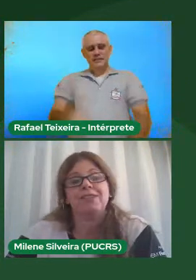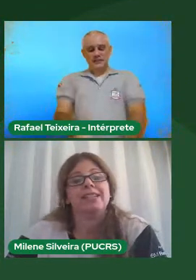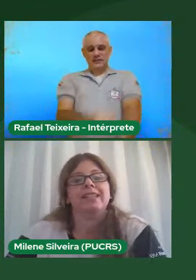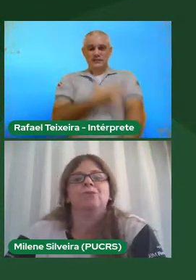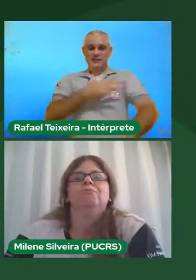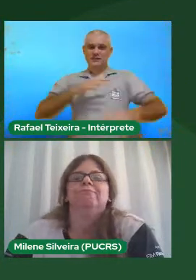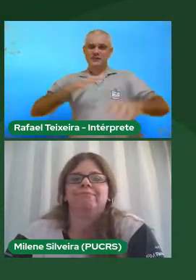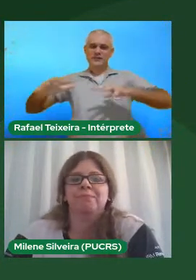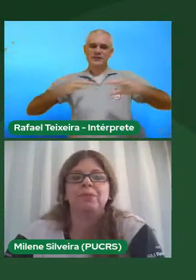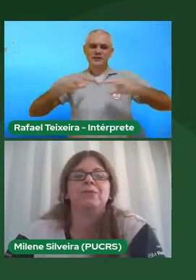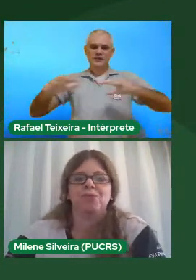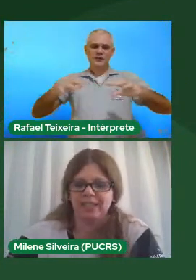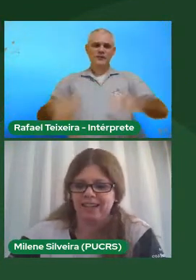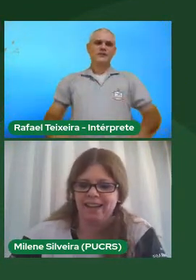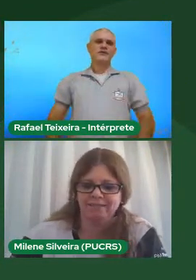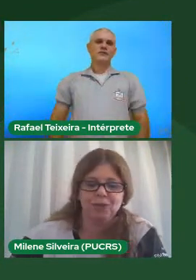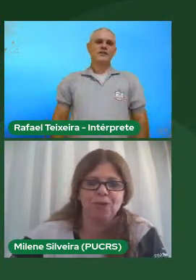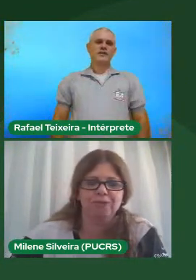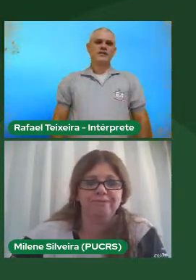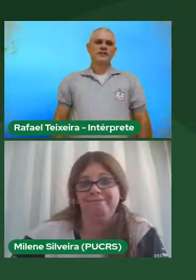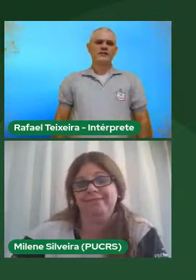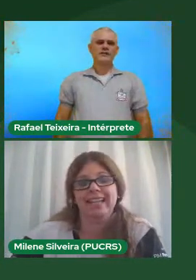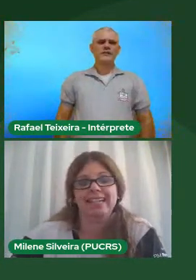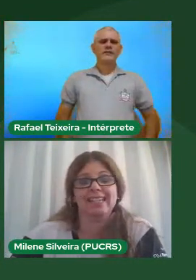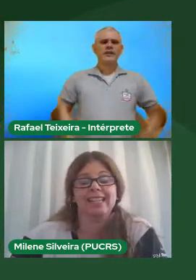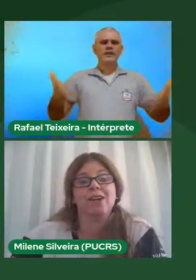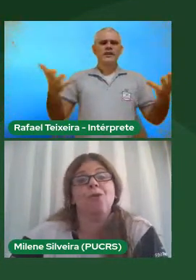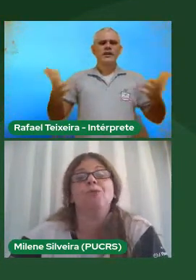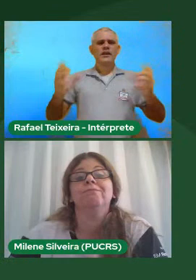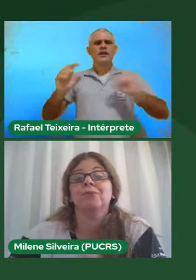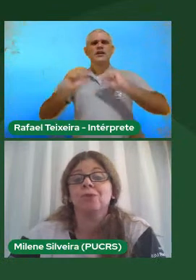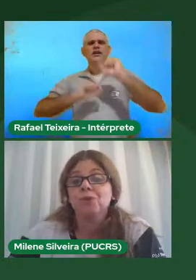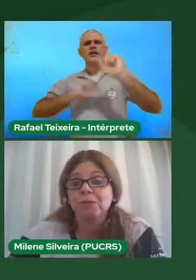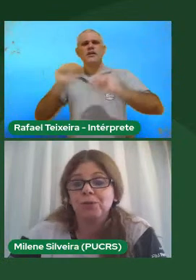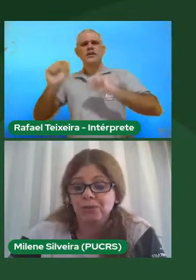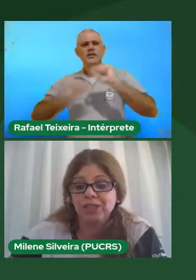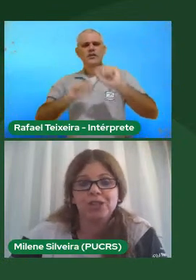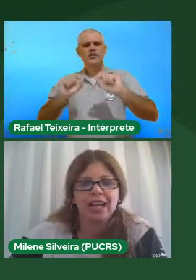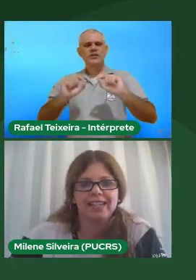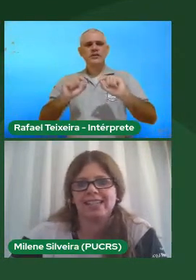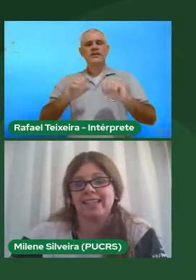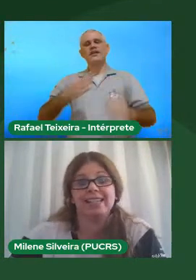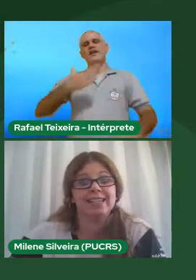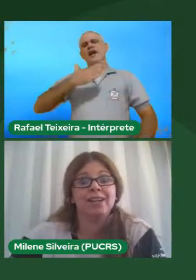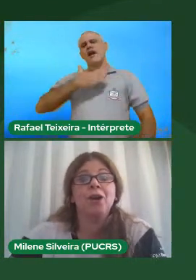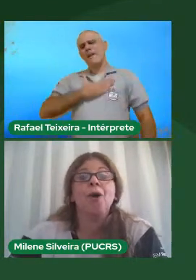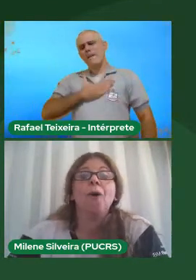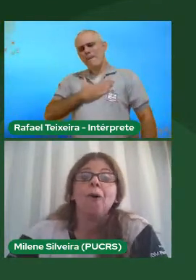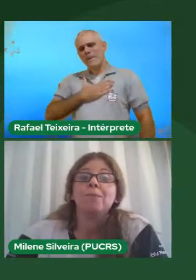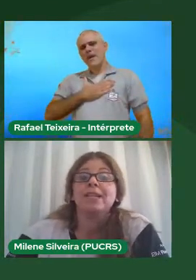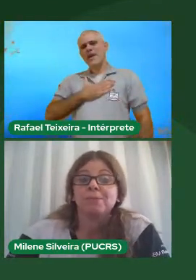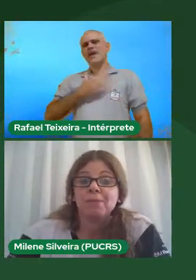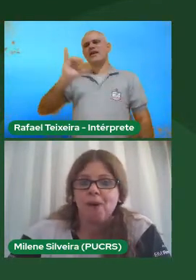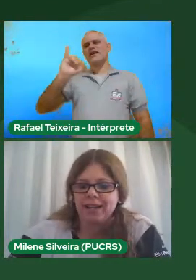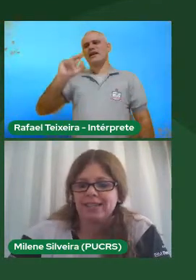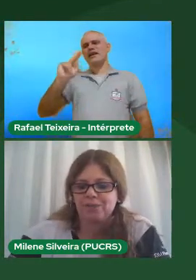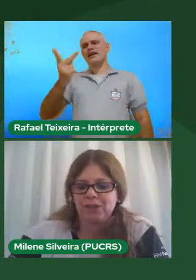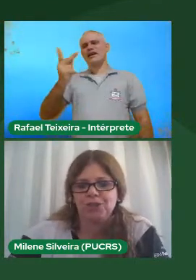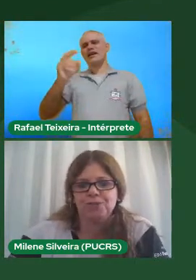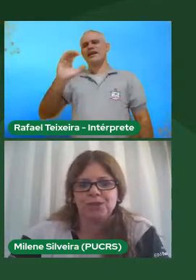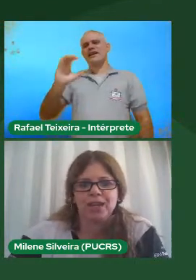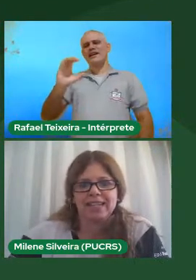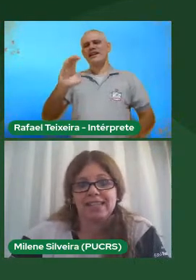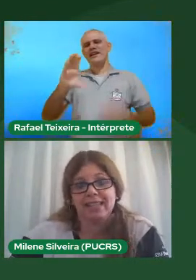Então, aqui vai ser um previously, né, on IHC, ou os meus 20 IHCs, ou minhas